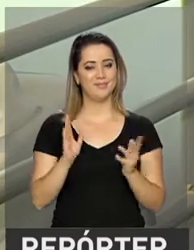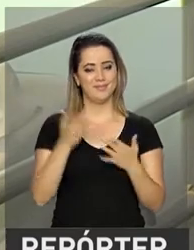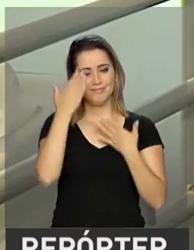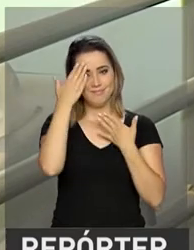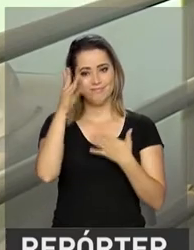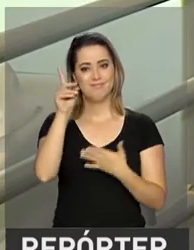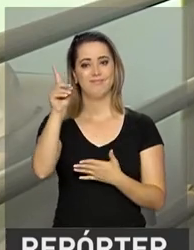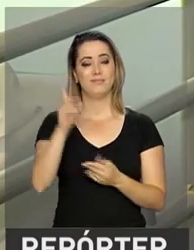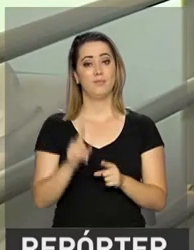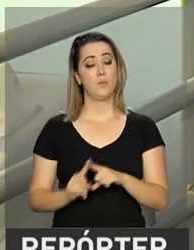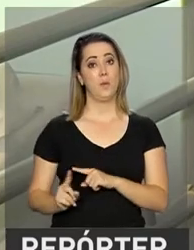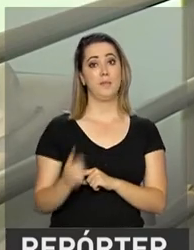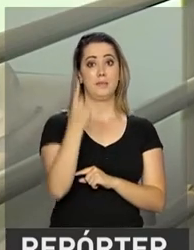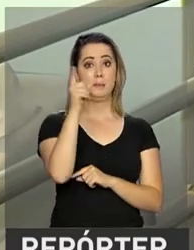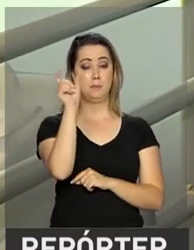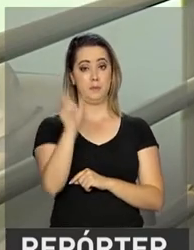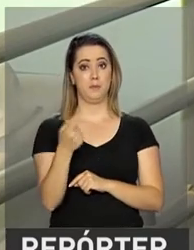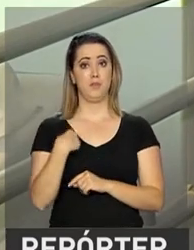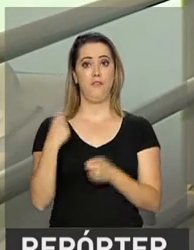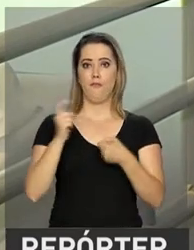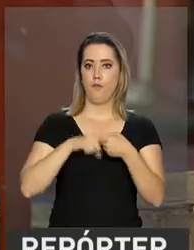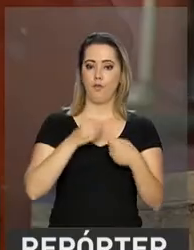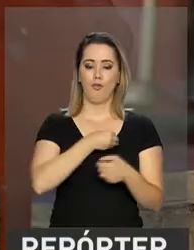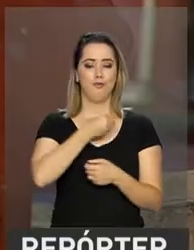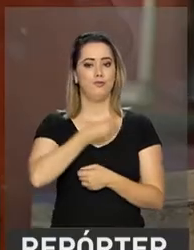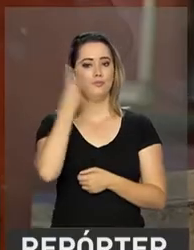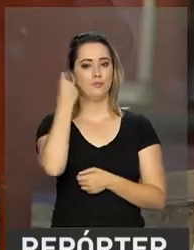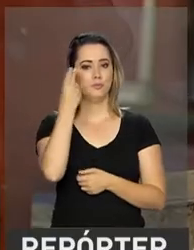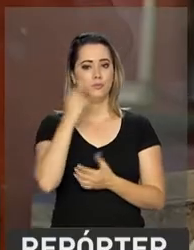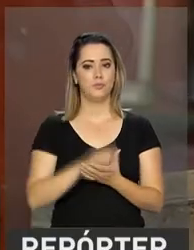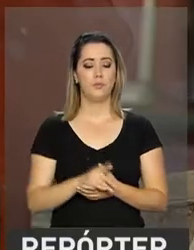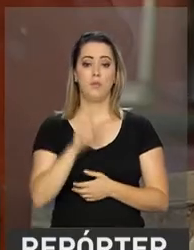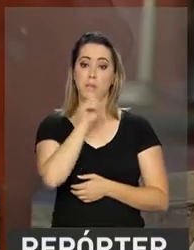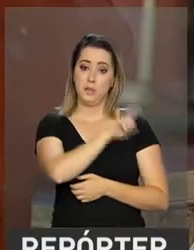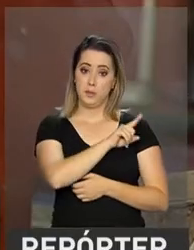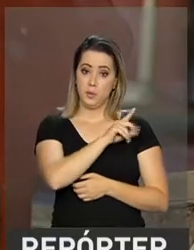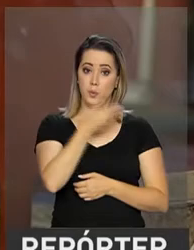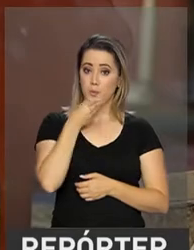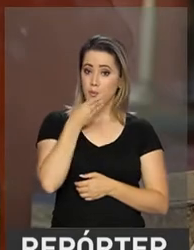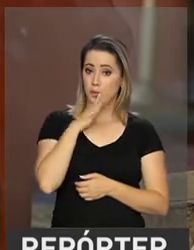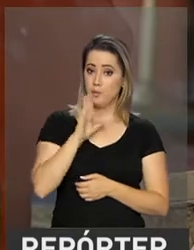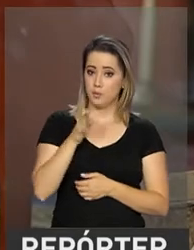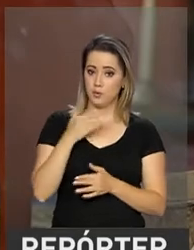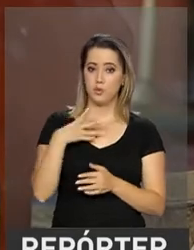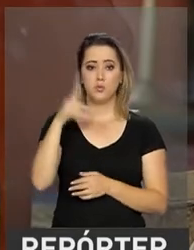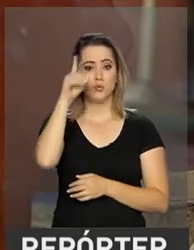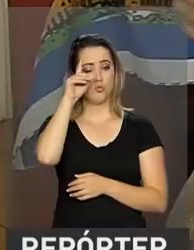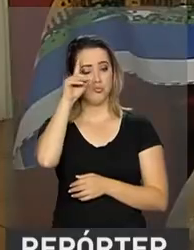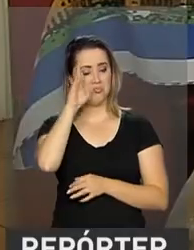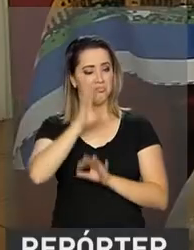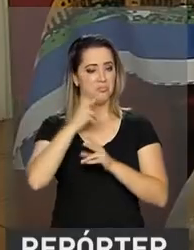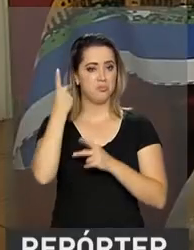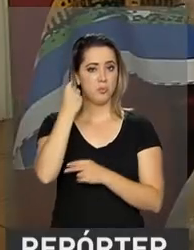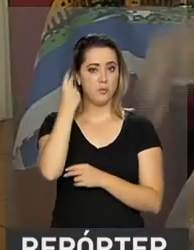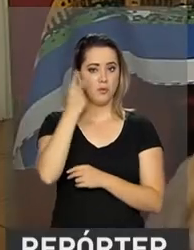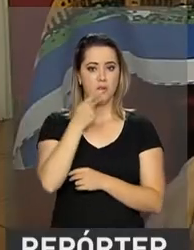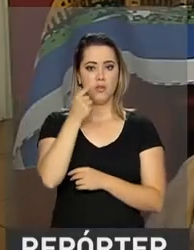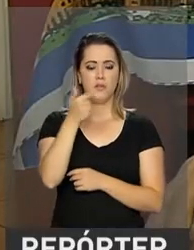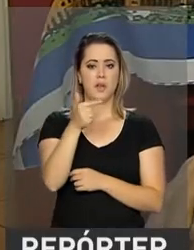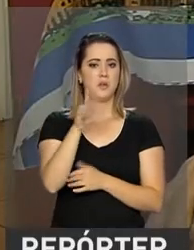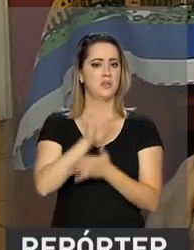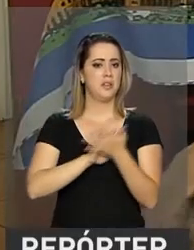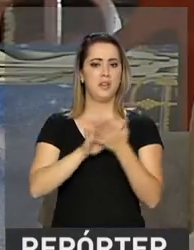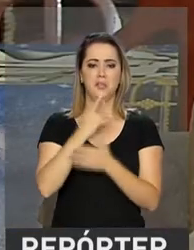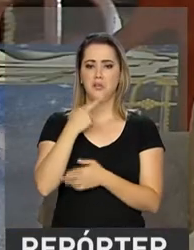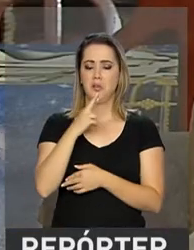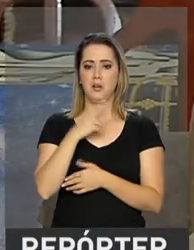deus uma das primeiras coisas que espera retomar minha vida explosão já seu adiantou continua com a rotina de sempre e diz que não tem do que